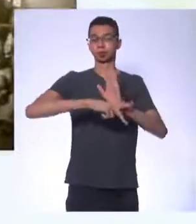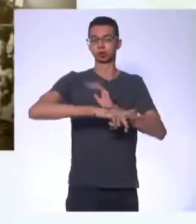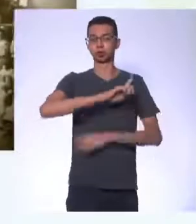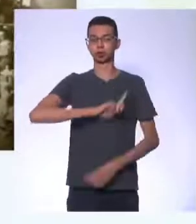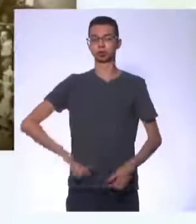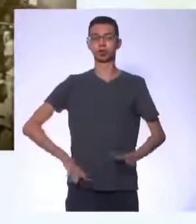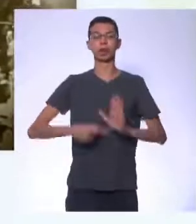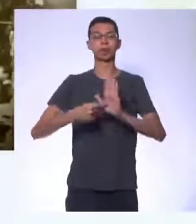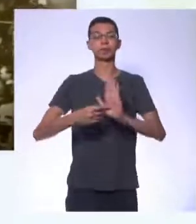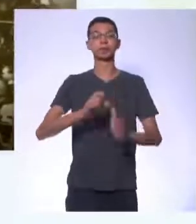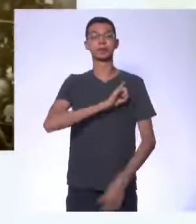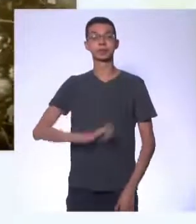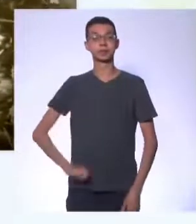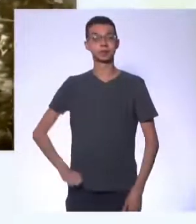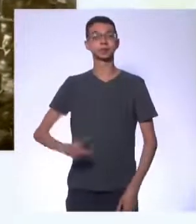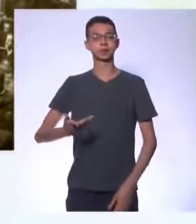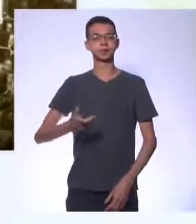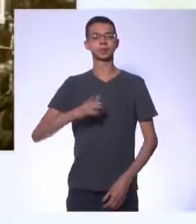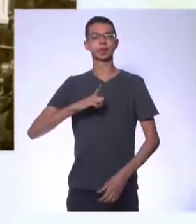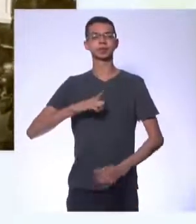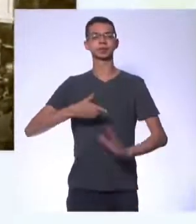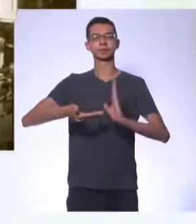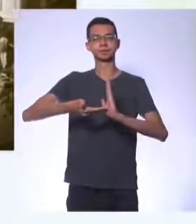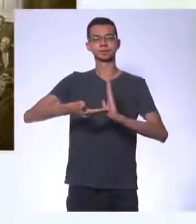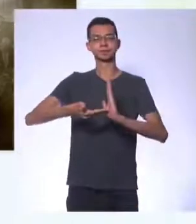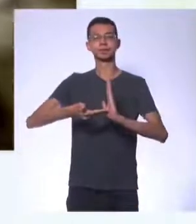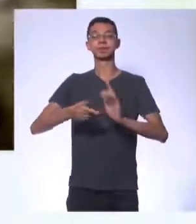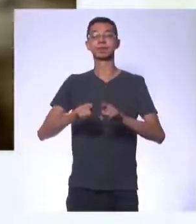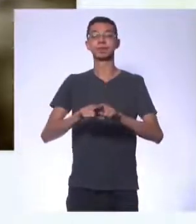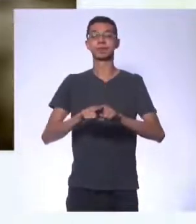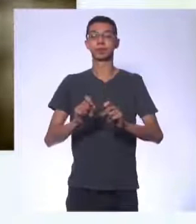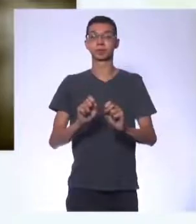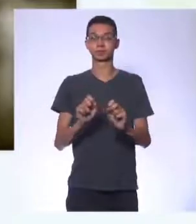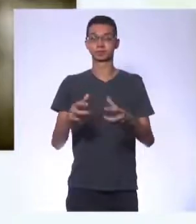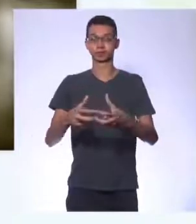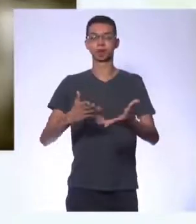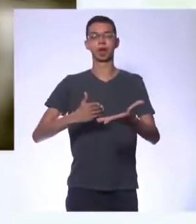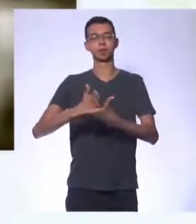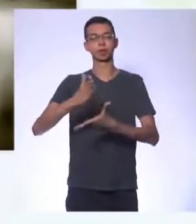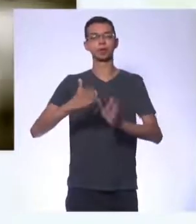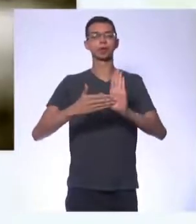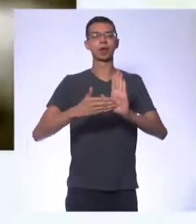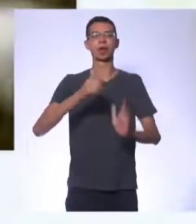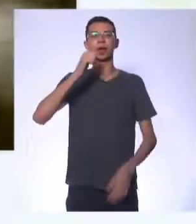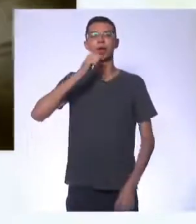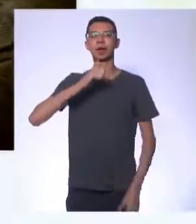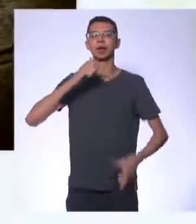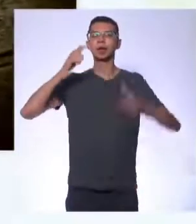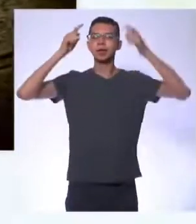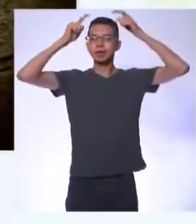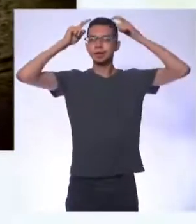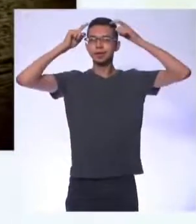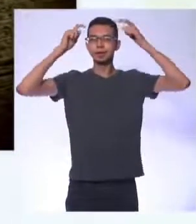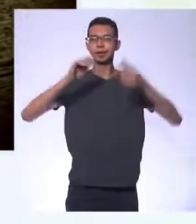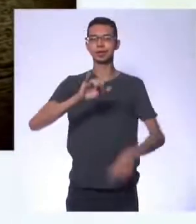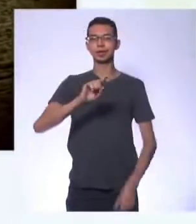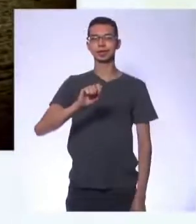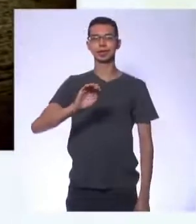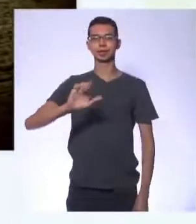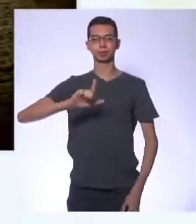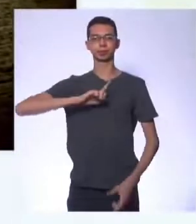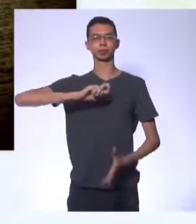o Senado e a Câmara discutiram e aprovaram a proposta, e a princesa Isabel colocou sua assinatura na célebre Lei